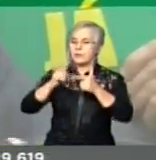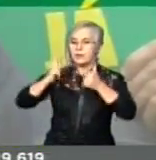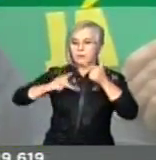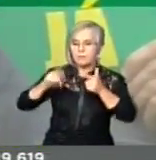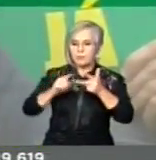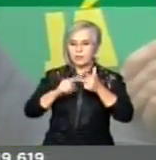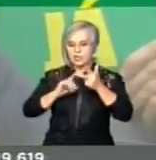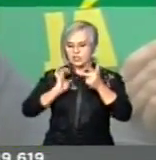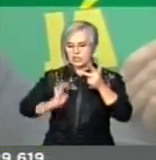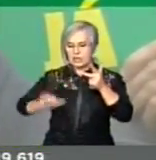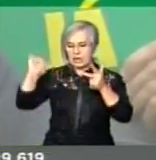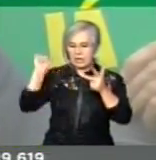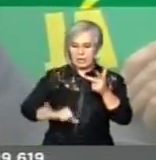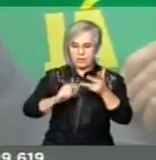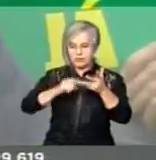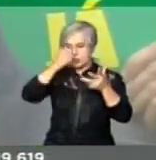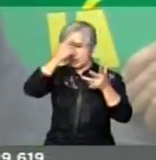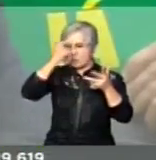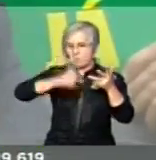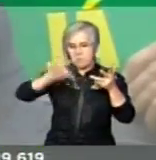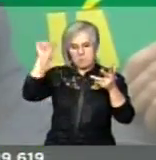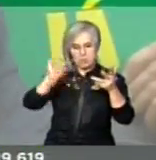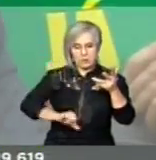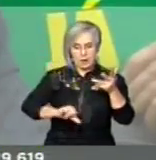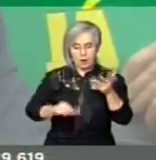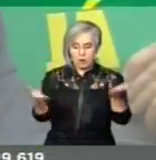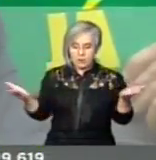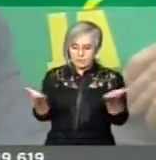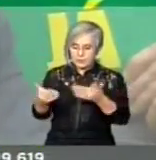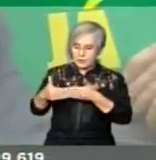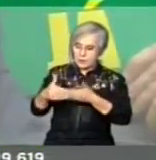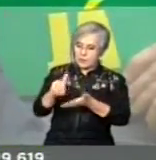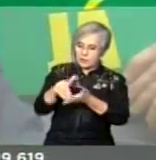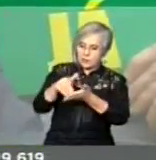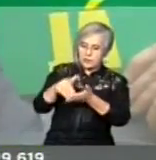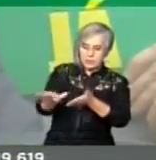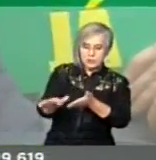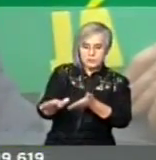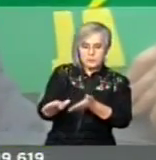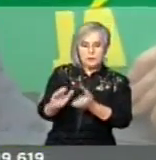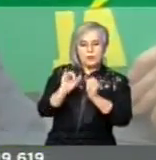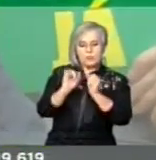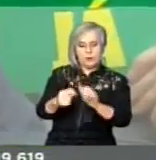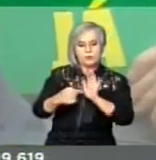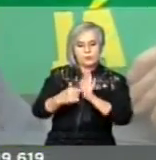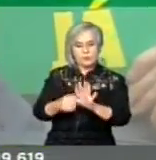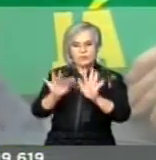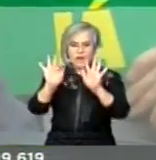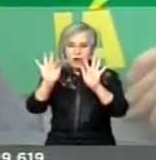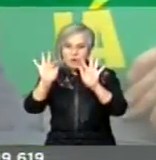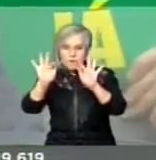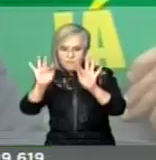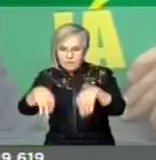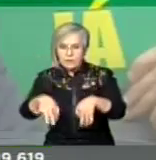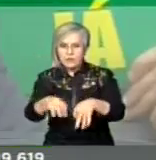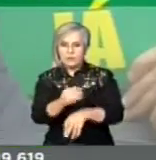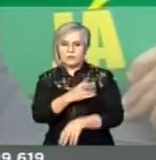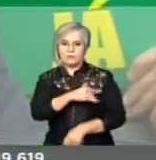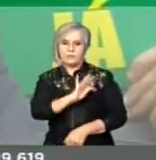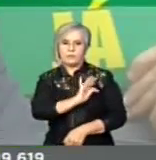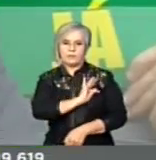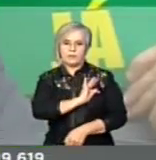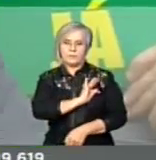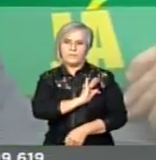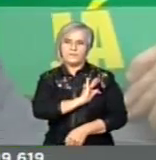e moral. Que este impeachment seja o capítulo final de uma tragédia chamada petismo. E